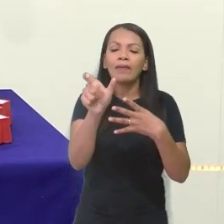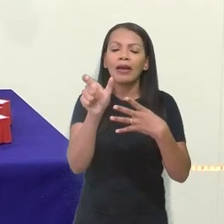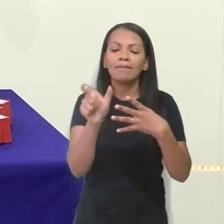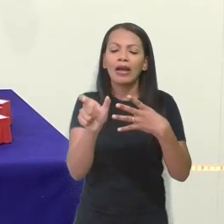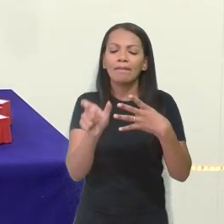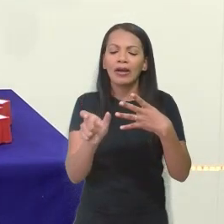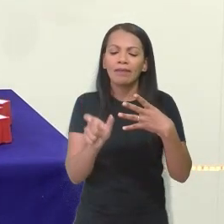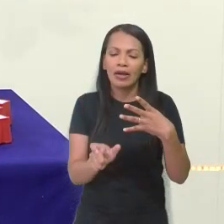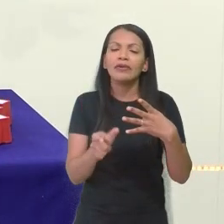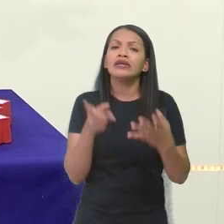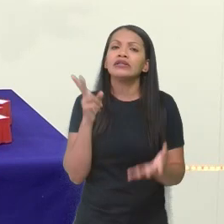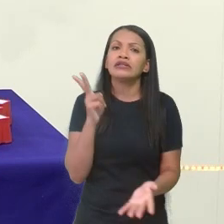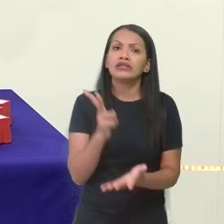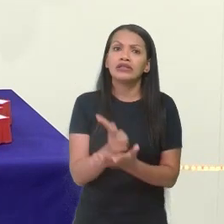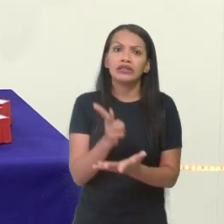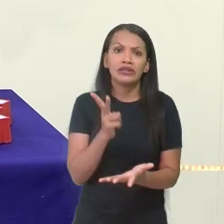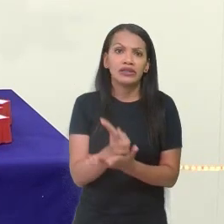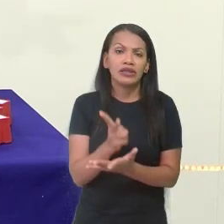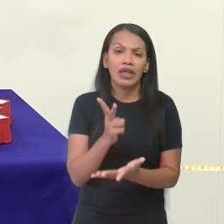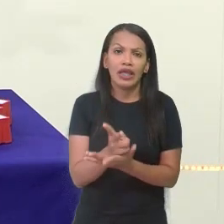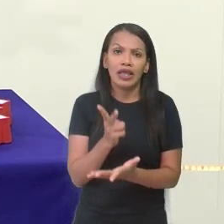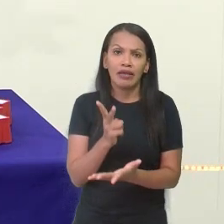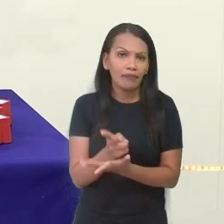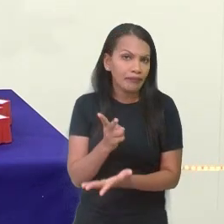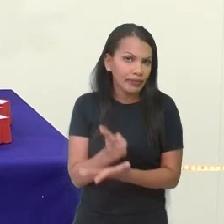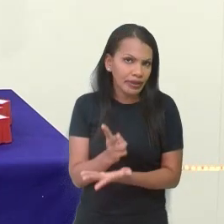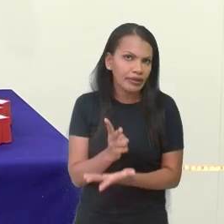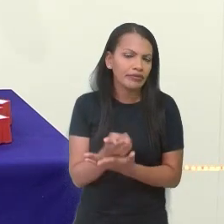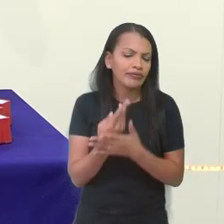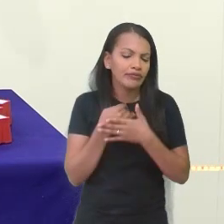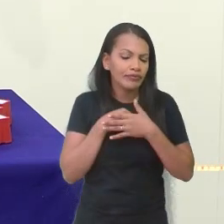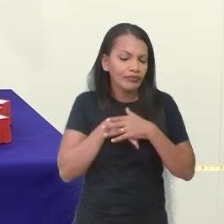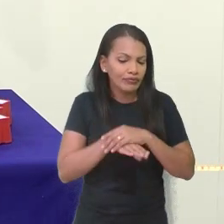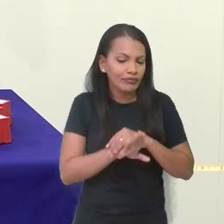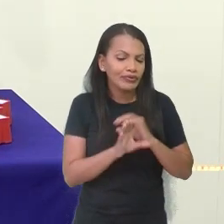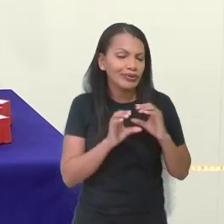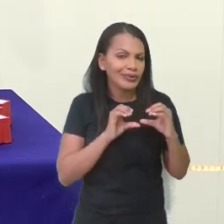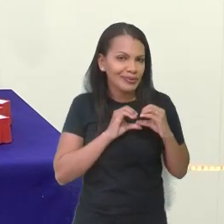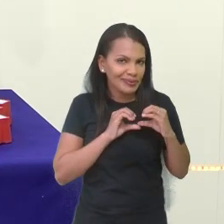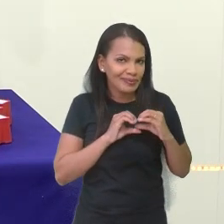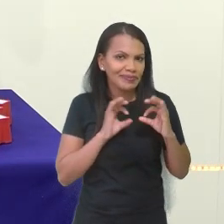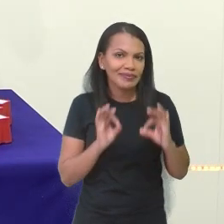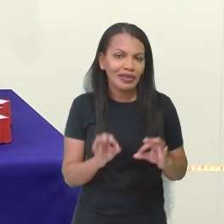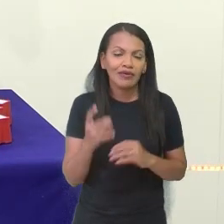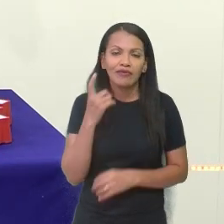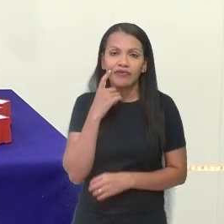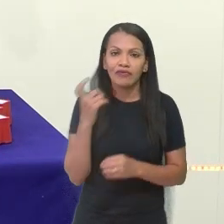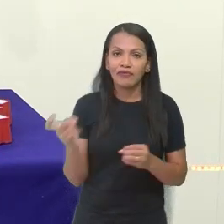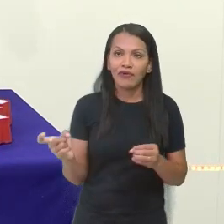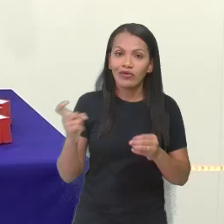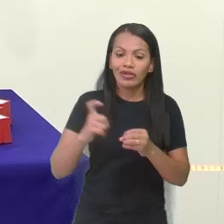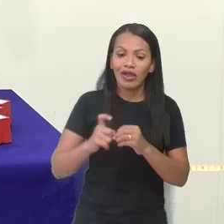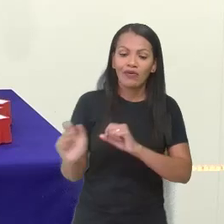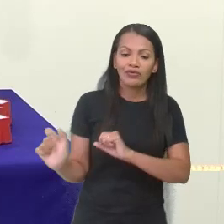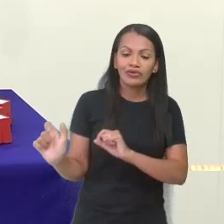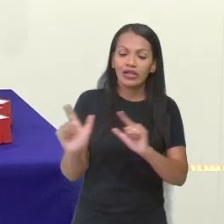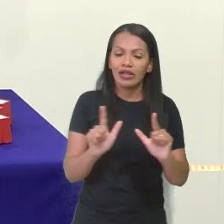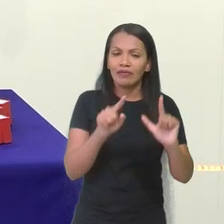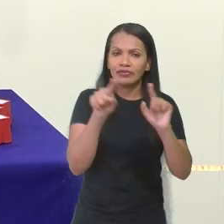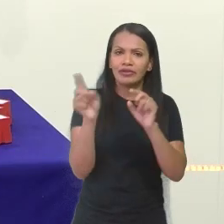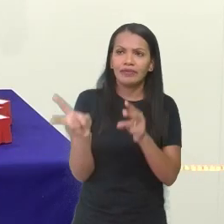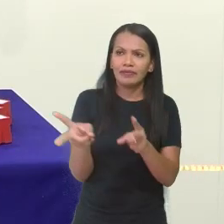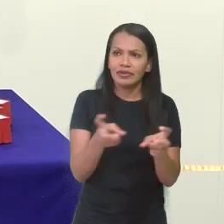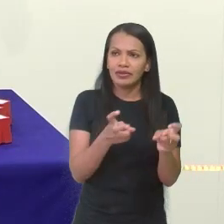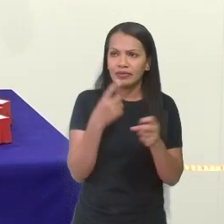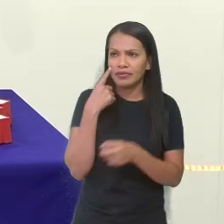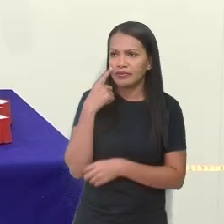gente tivesse sempre à mão essas palavrinhas. Eu vou voltar só alguns slides para você observar a mão. Olha a